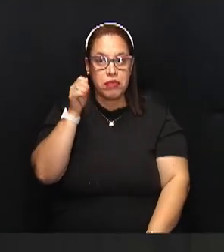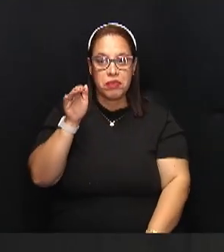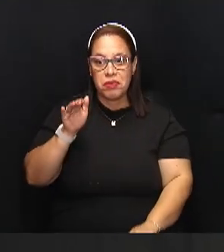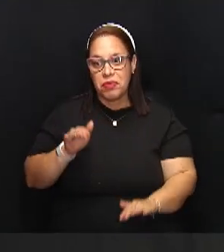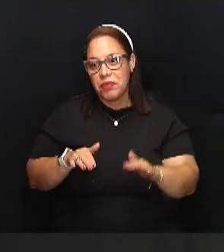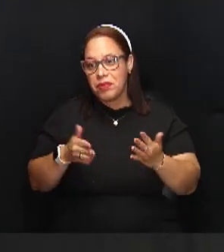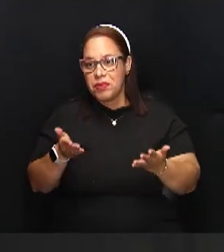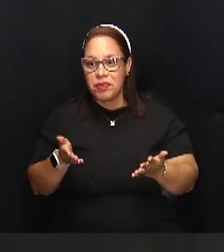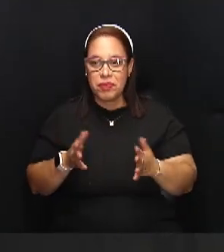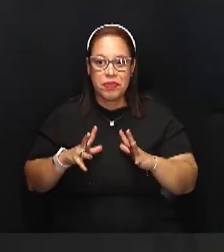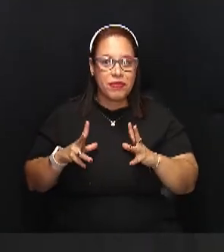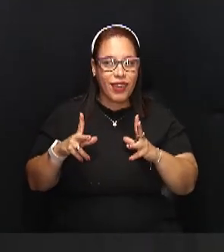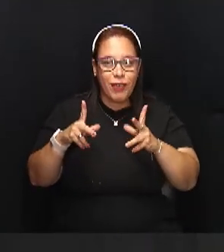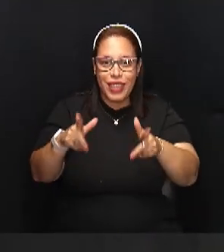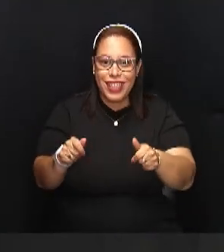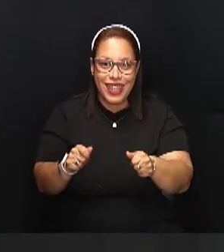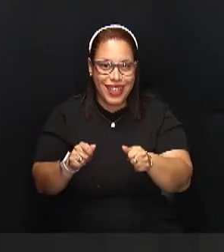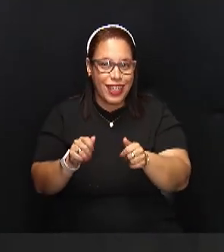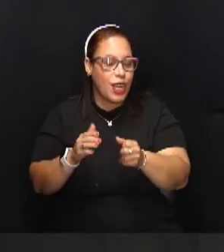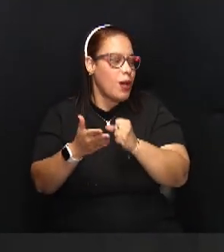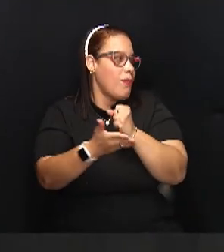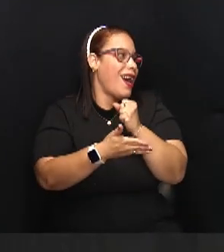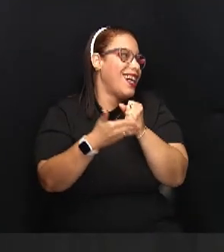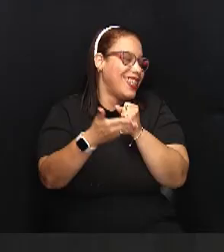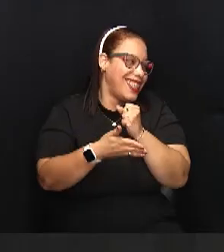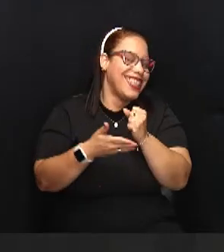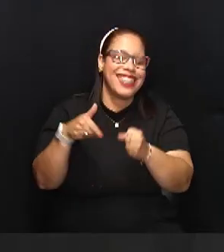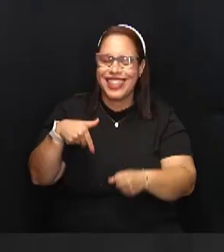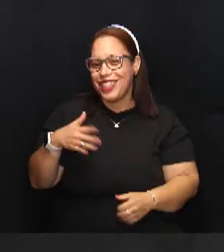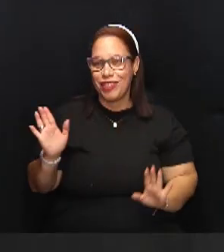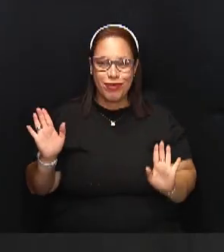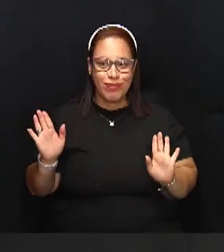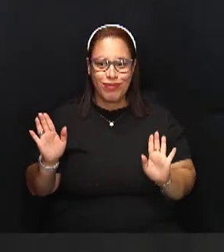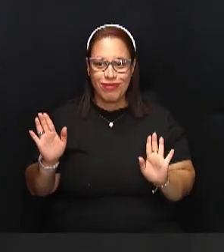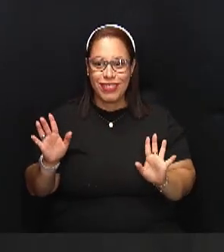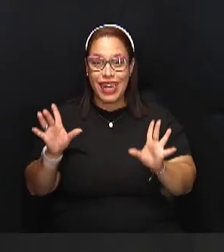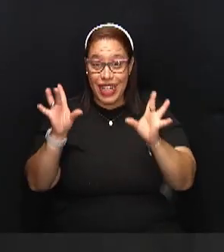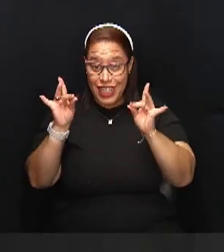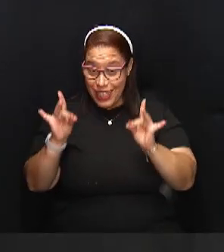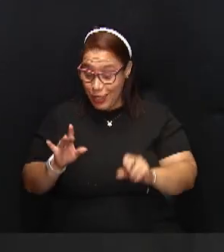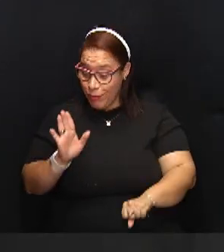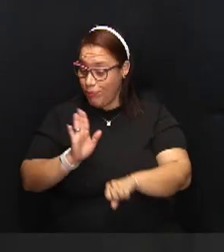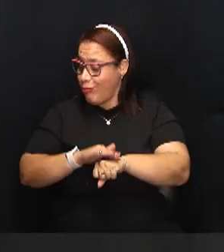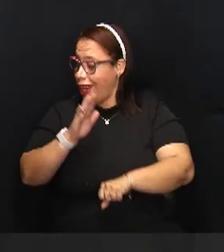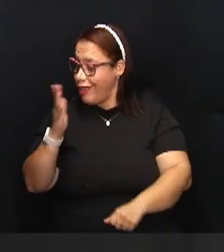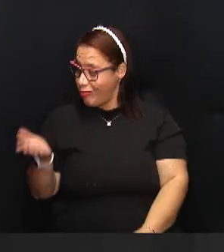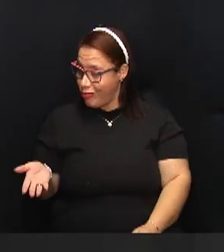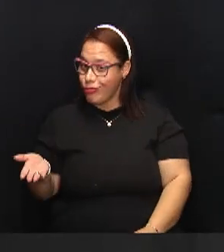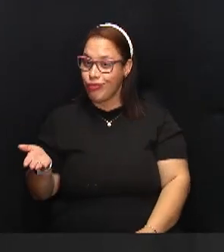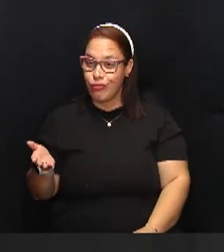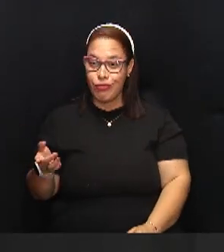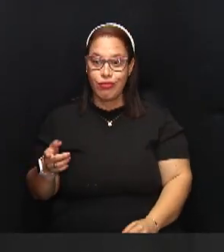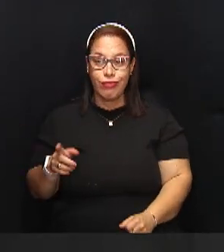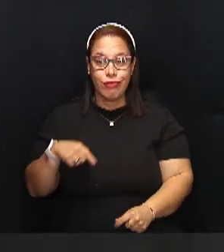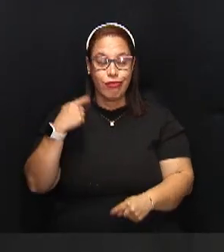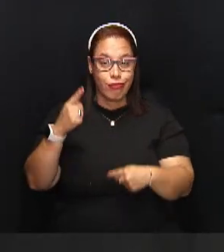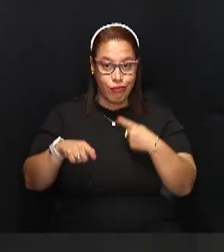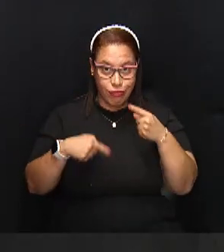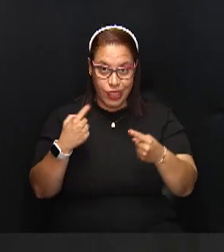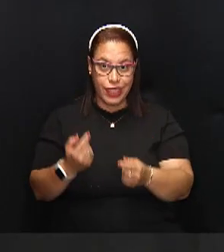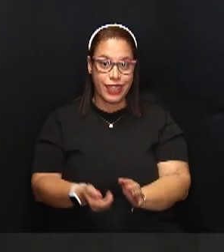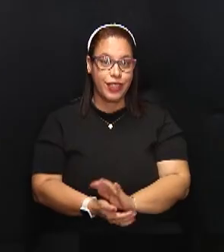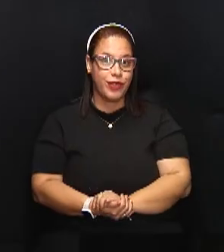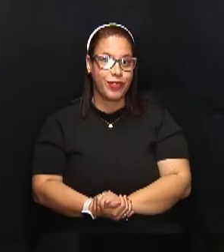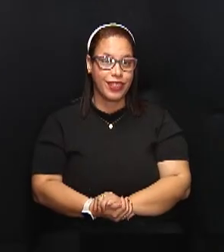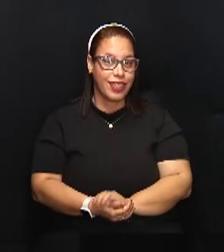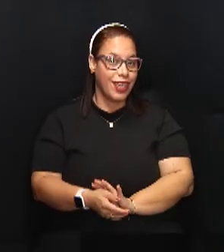vestido para todas as ocasiões, básico para essa ocasião que é especial, mais do que especial, mas também para outras situações do